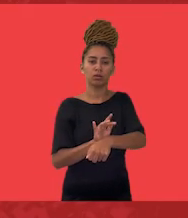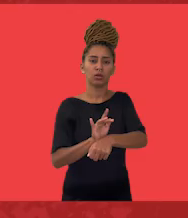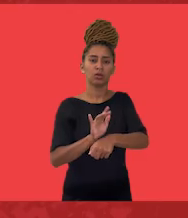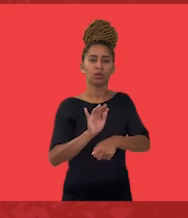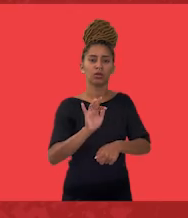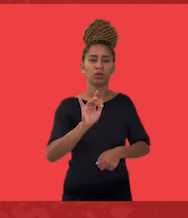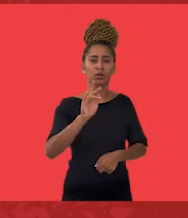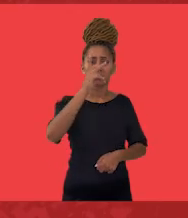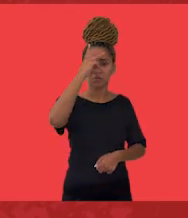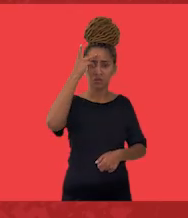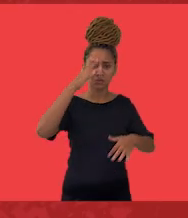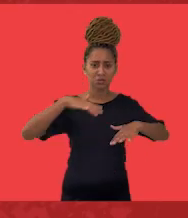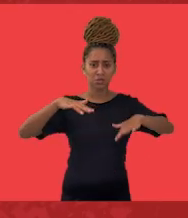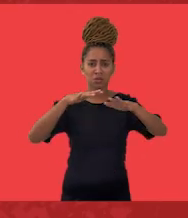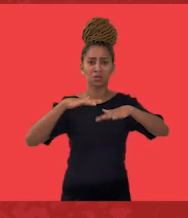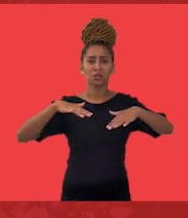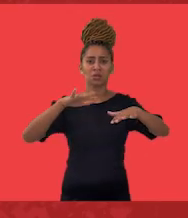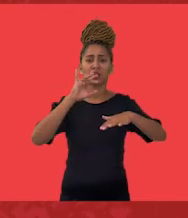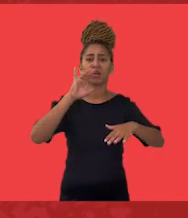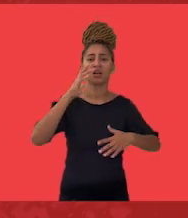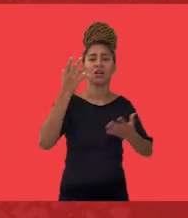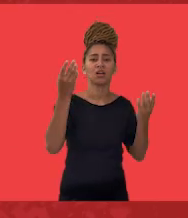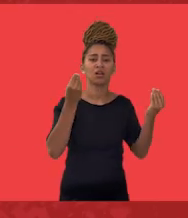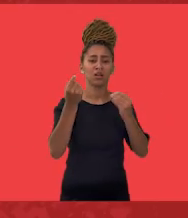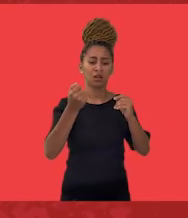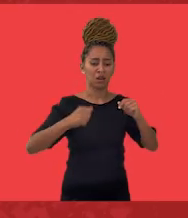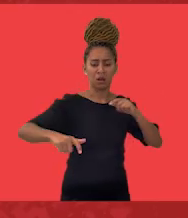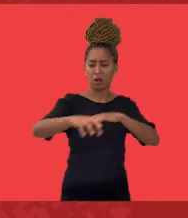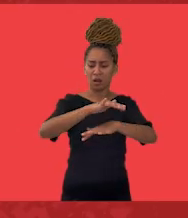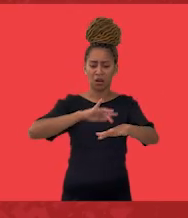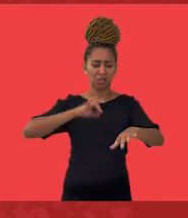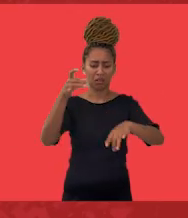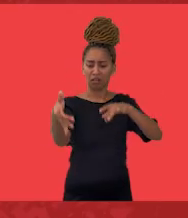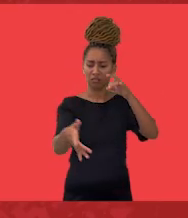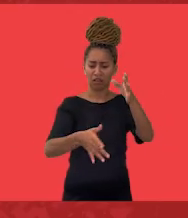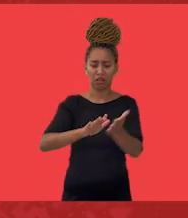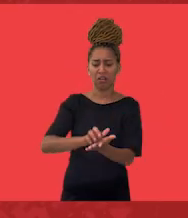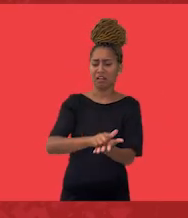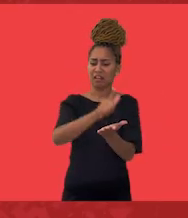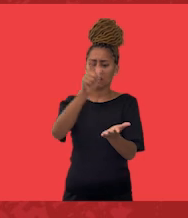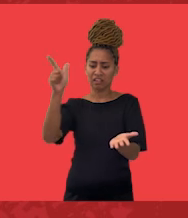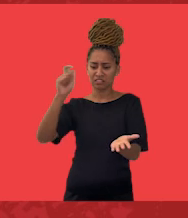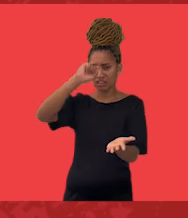fitas, laços, Maísa guarda uma faca.